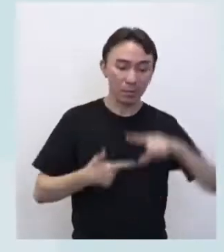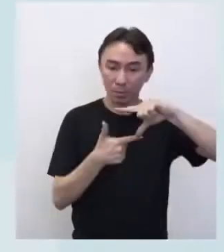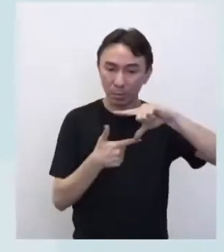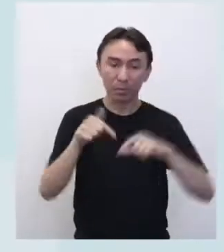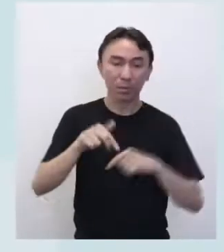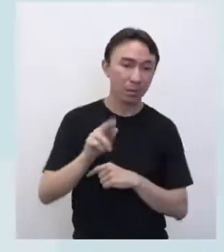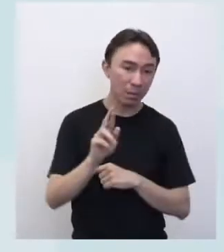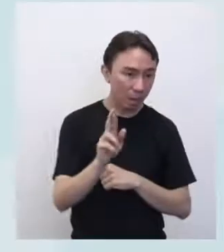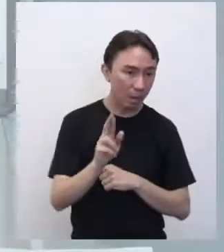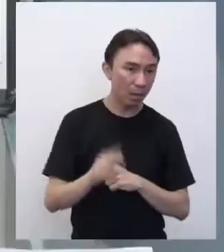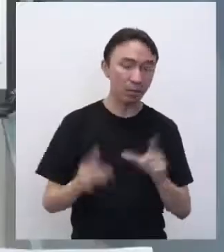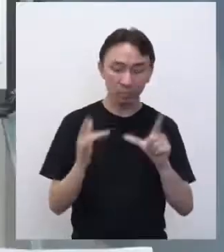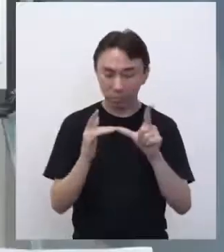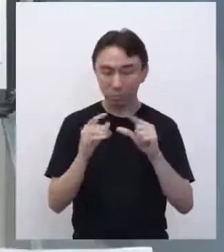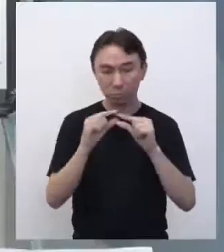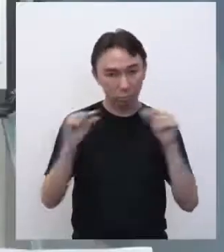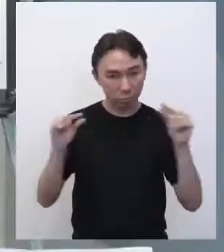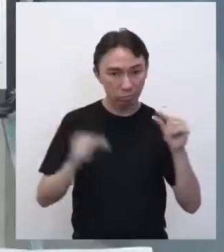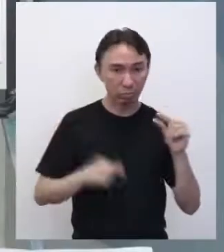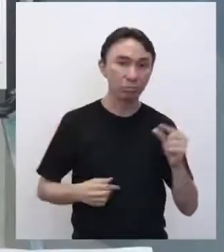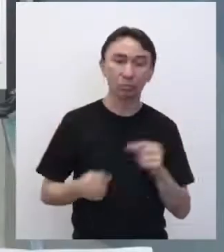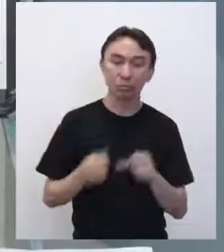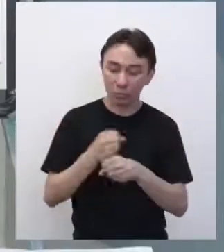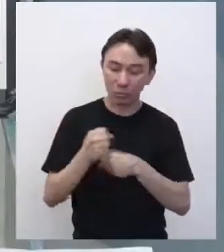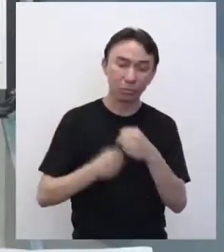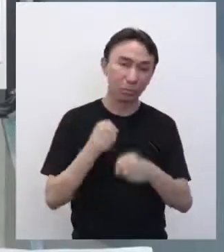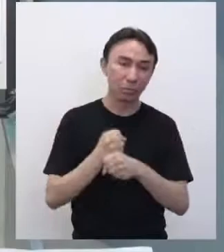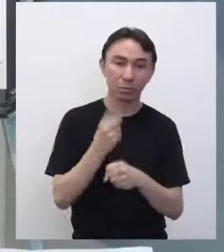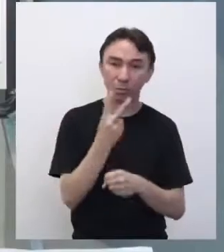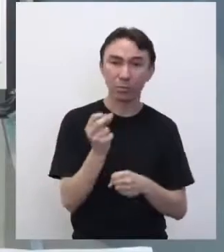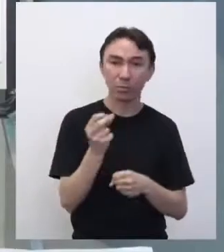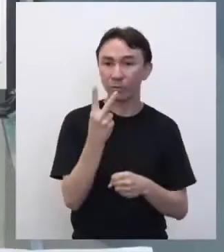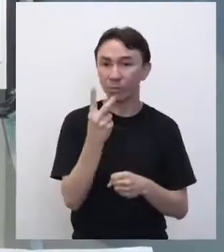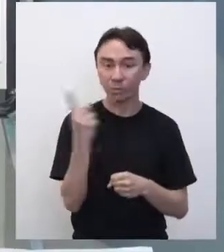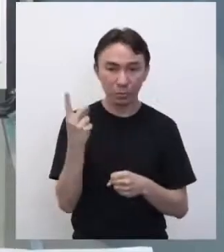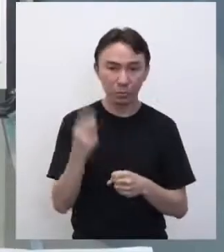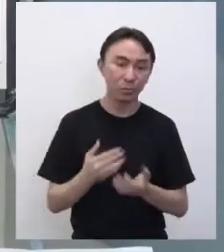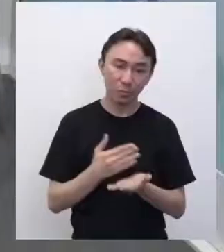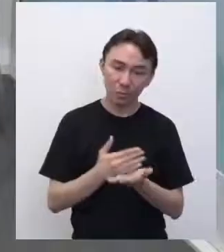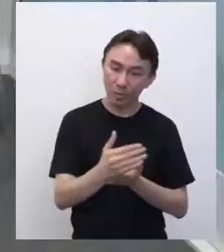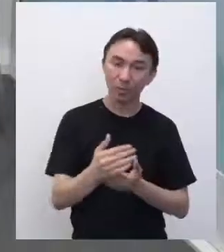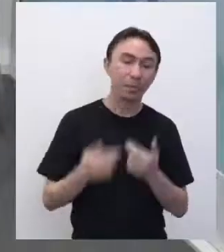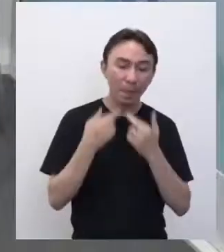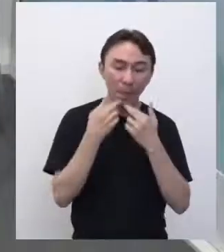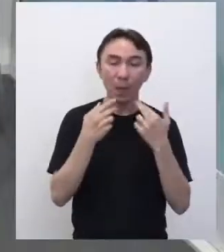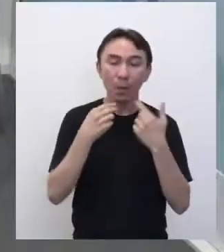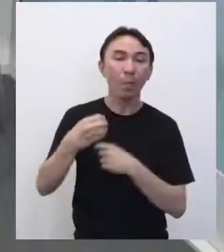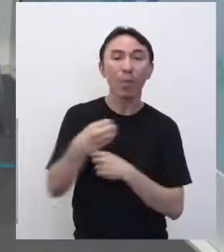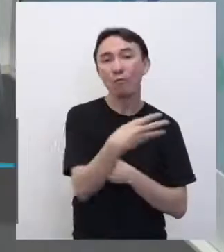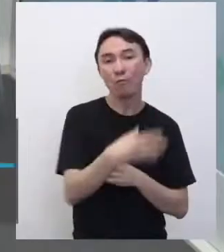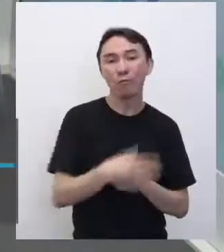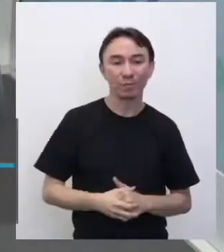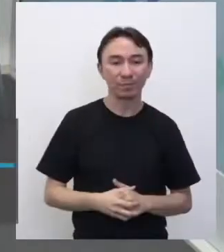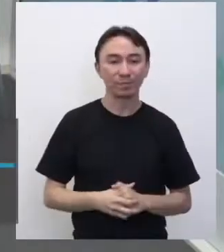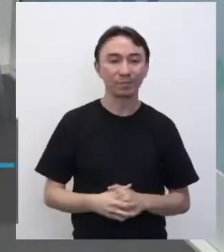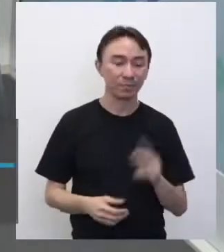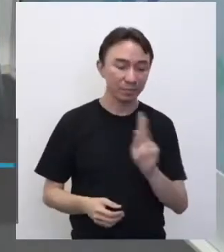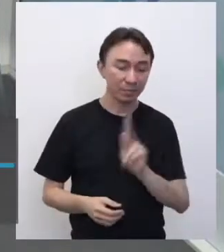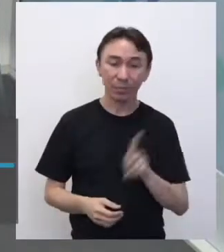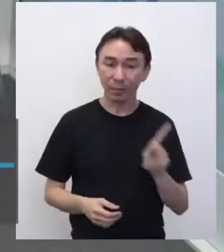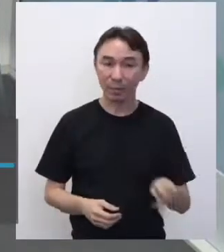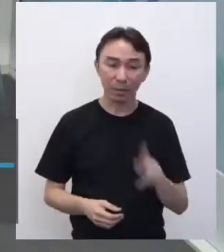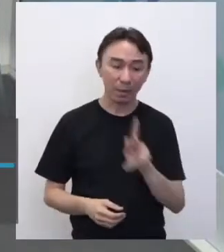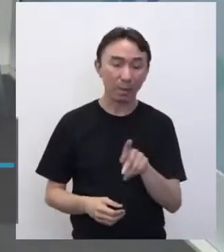lá, começa 2021, né, Antônia? Isso. Com o idioma novo, vamos aprender línguas. Os professores aqui, a professora Patrícia pediu para você